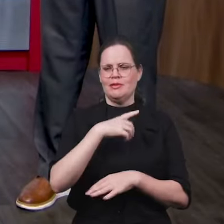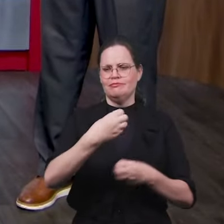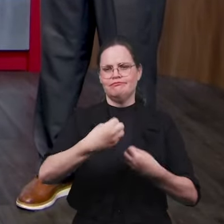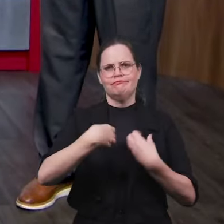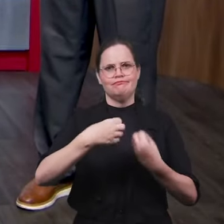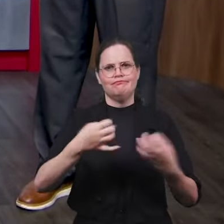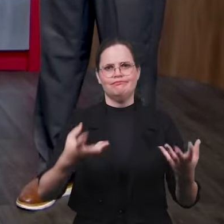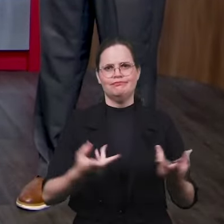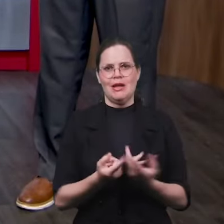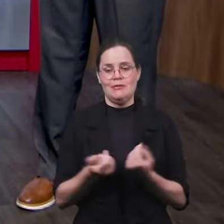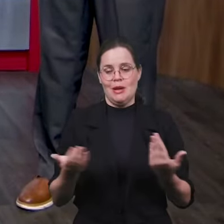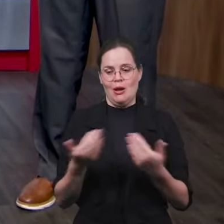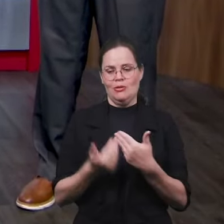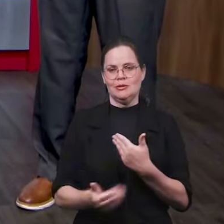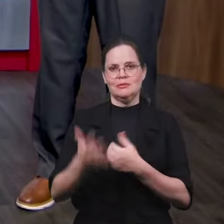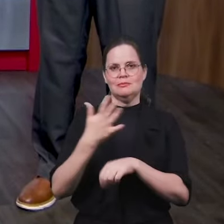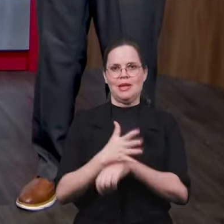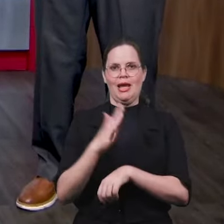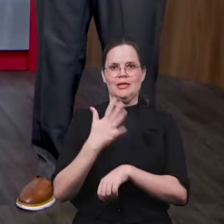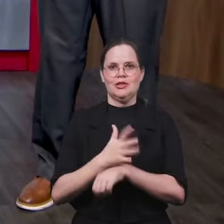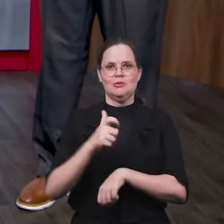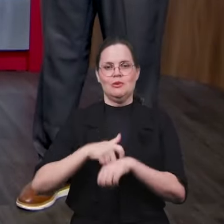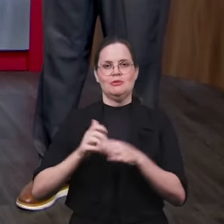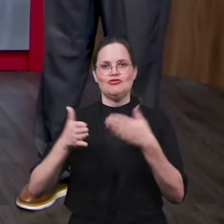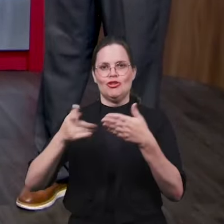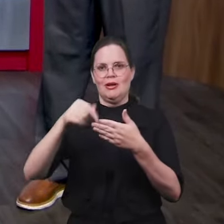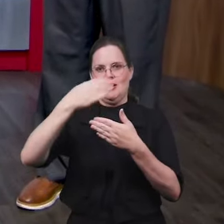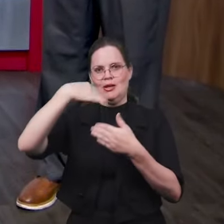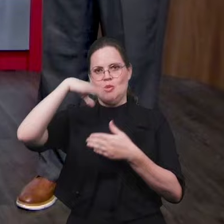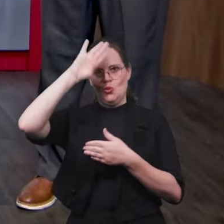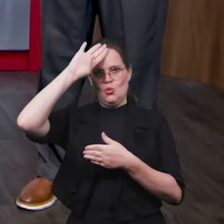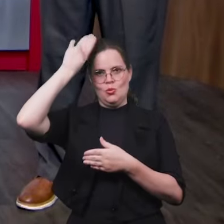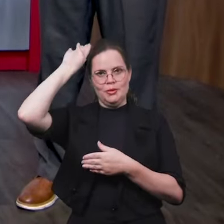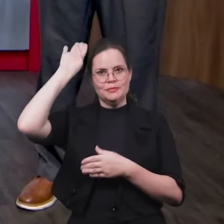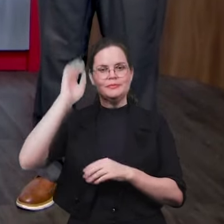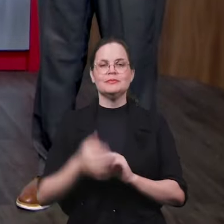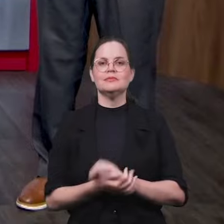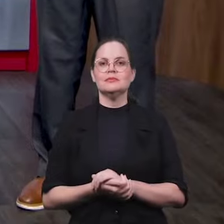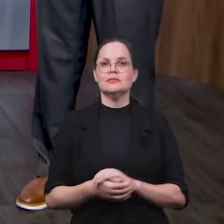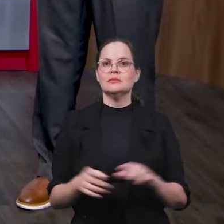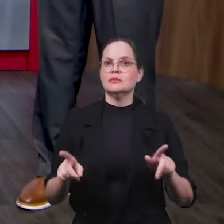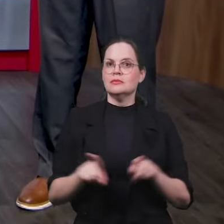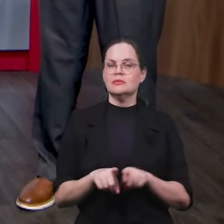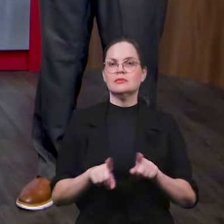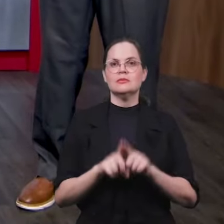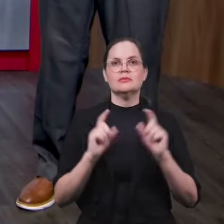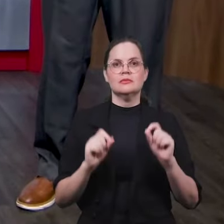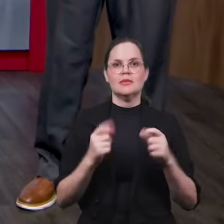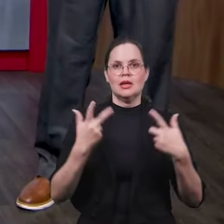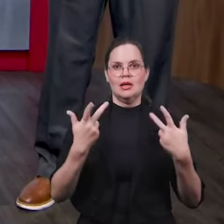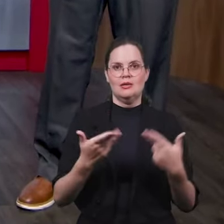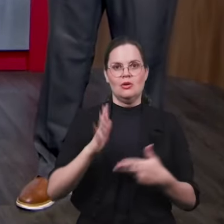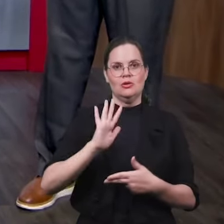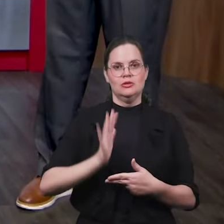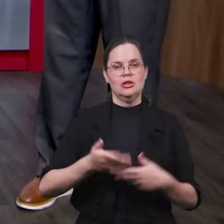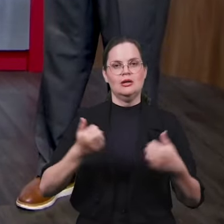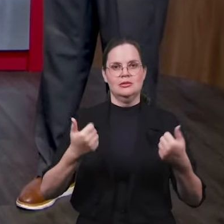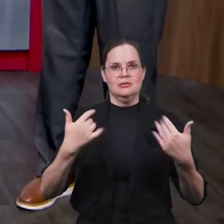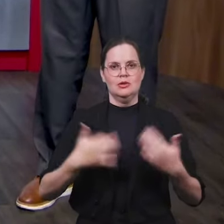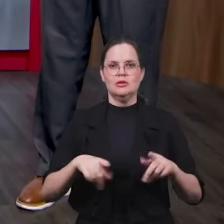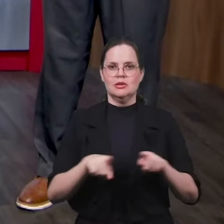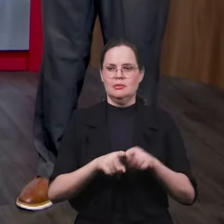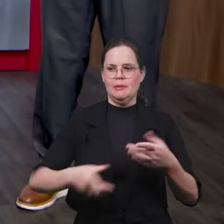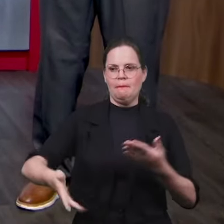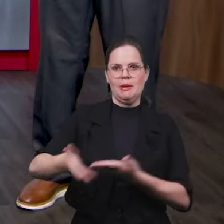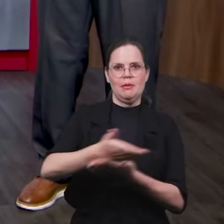ensinos para poder colocar em prática quando chegar em Cuba, e também tratar, como dizíamos,